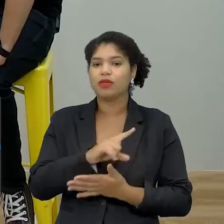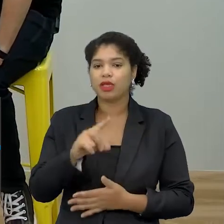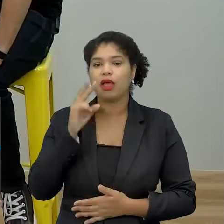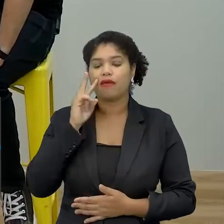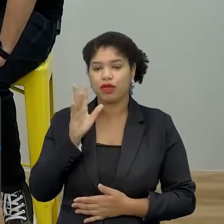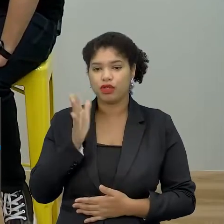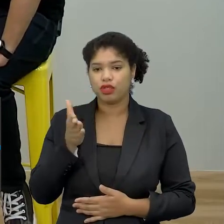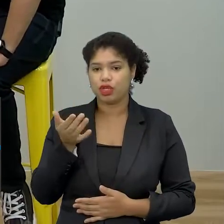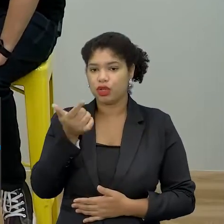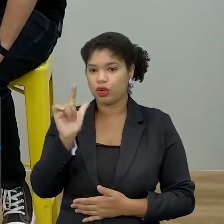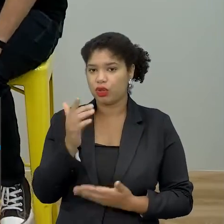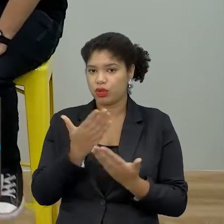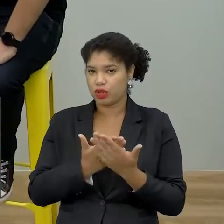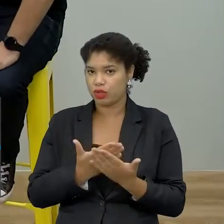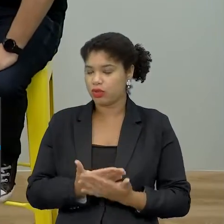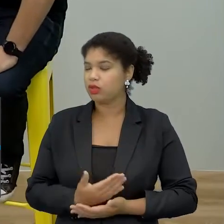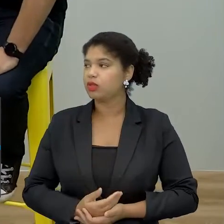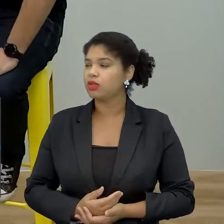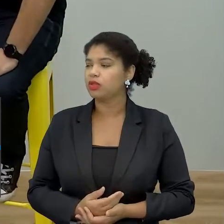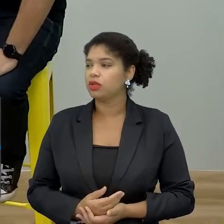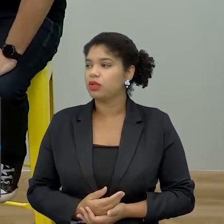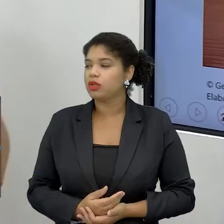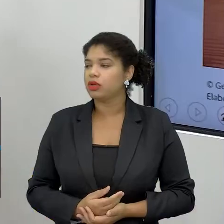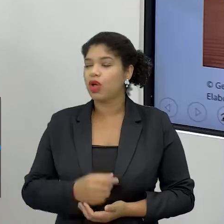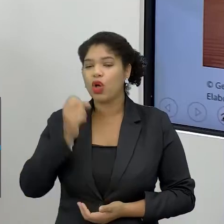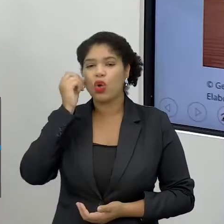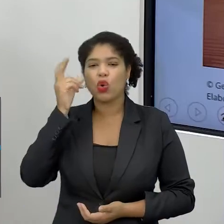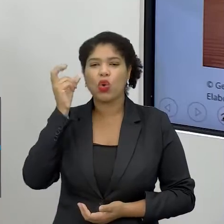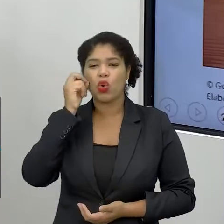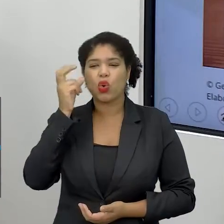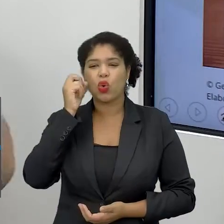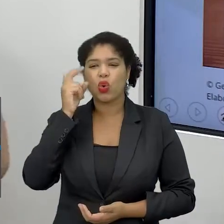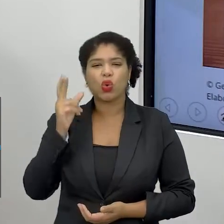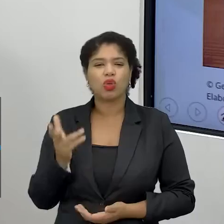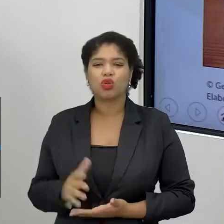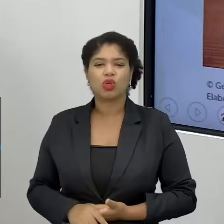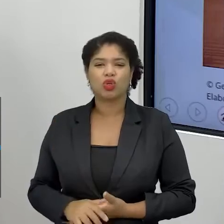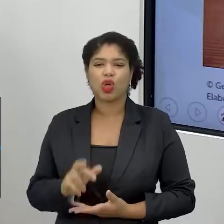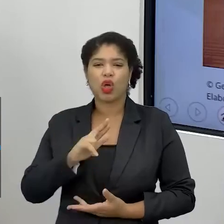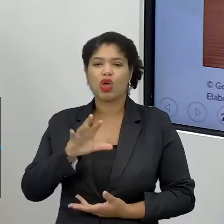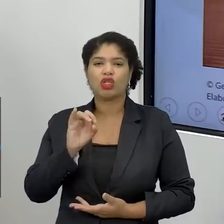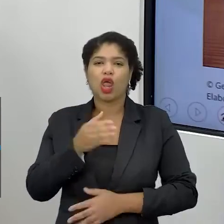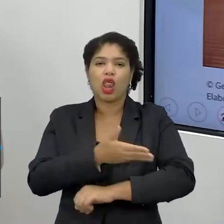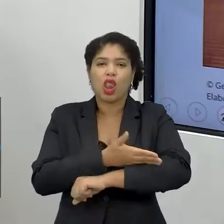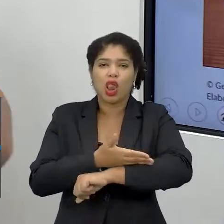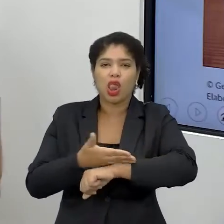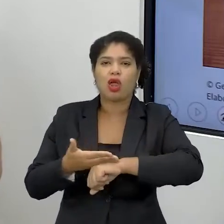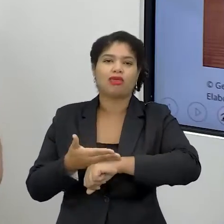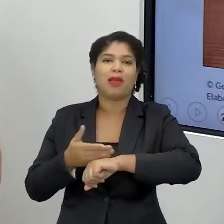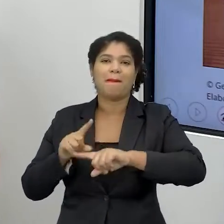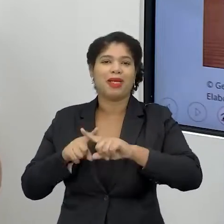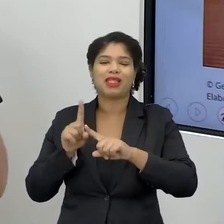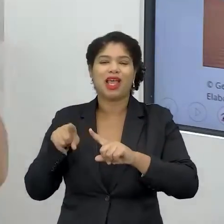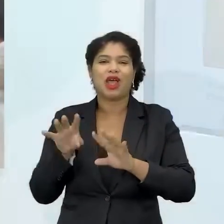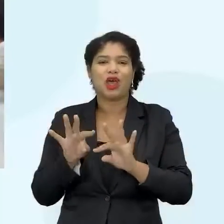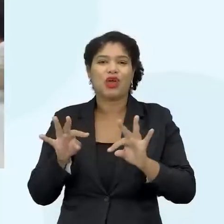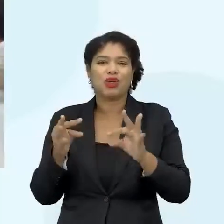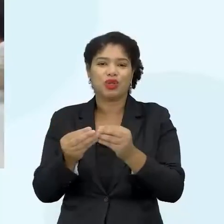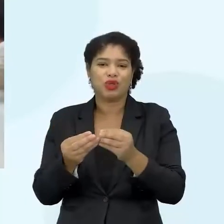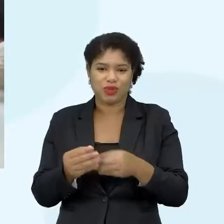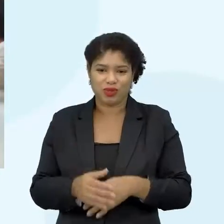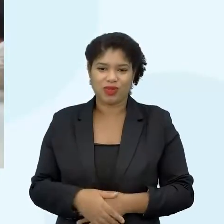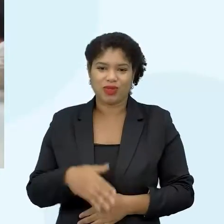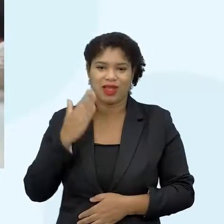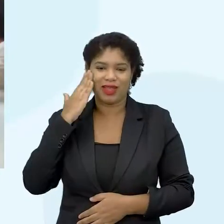viram, né, na outra aula, de que a cultura, ela não é só os hábitos, mas é tudo, né? Eu sei que é